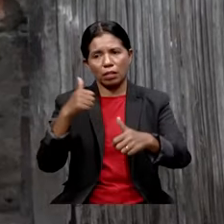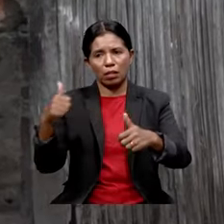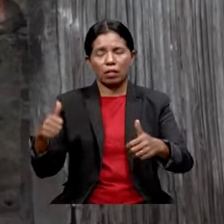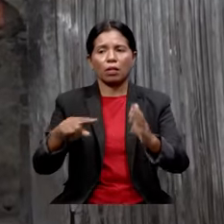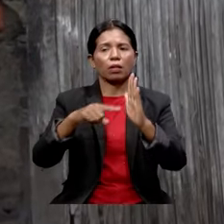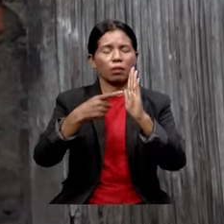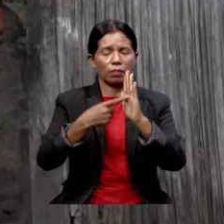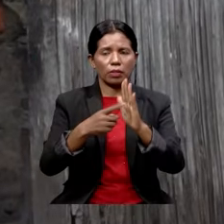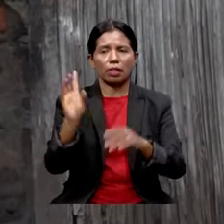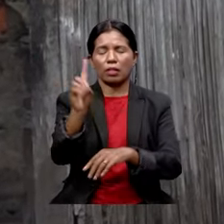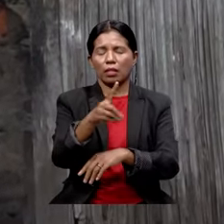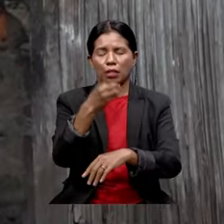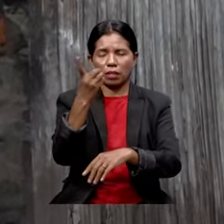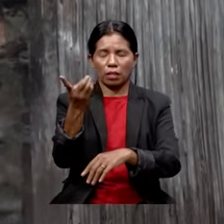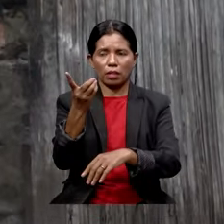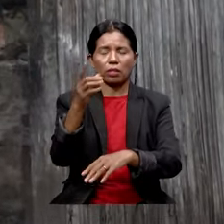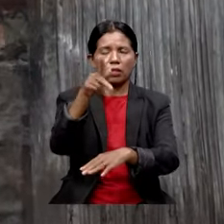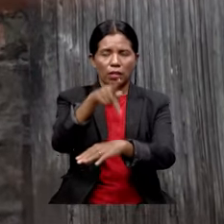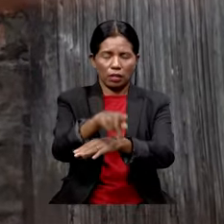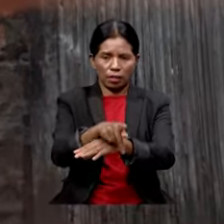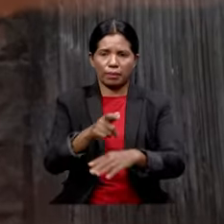hahuhu sidader to orrai nakaras.